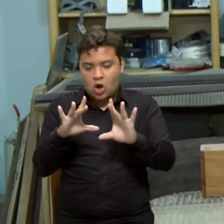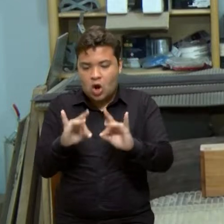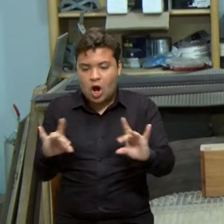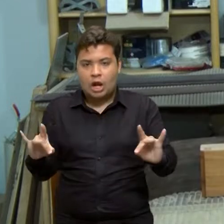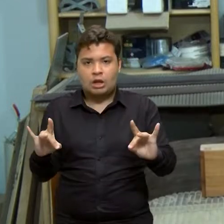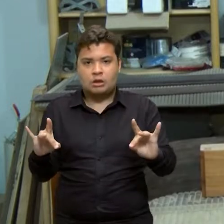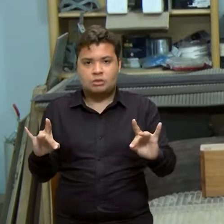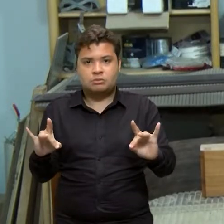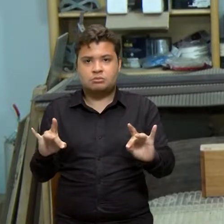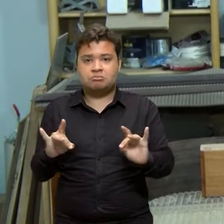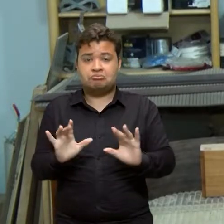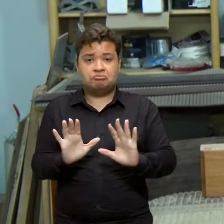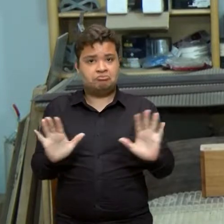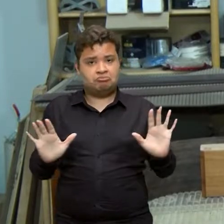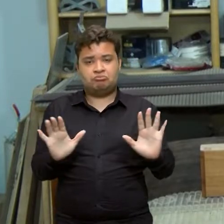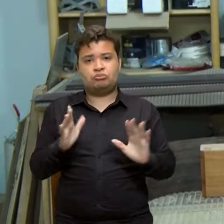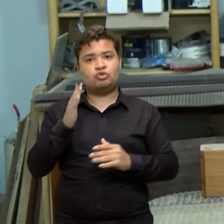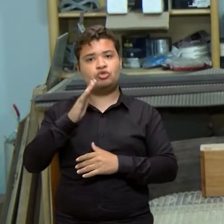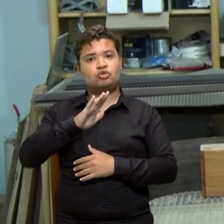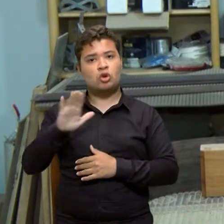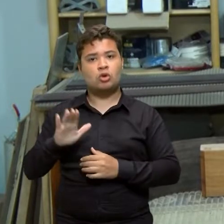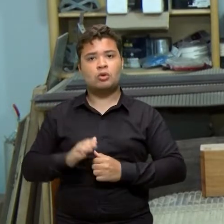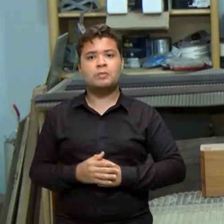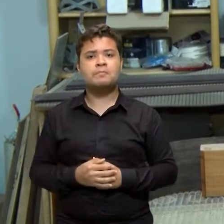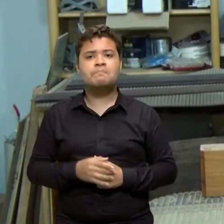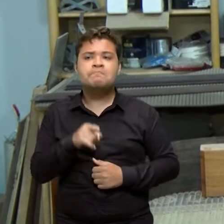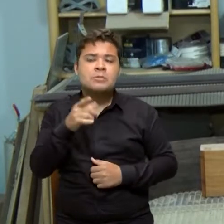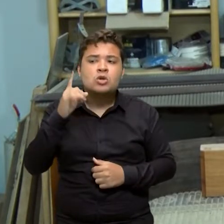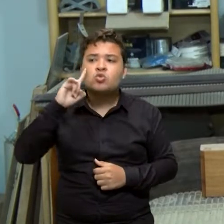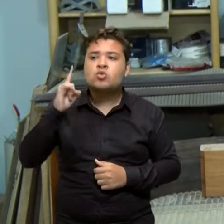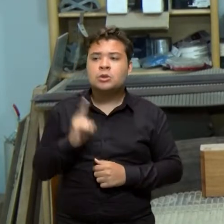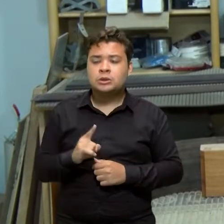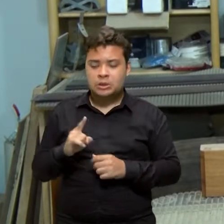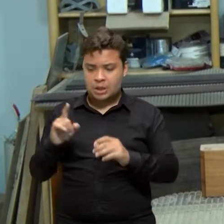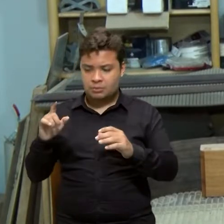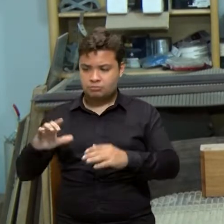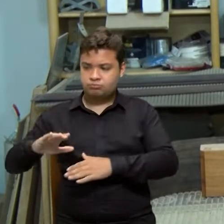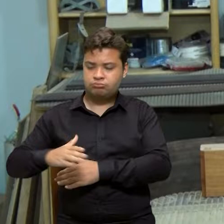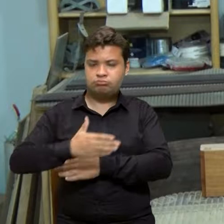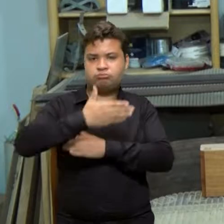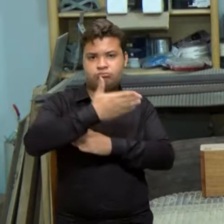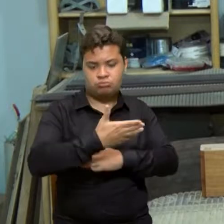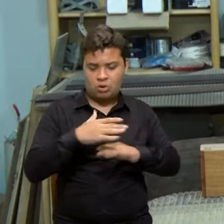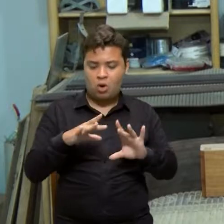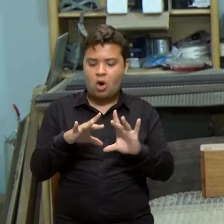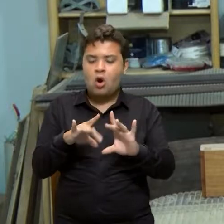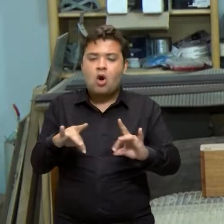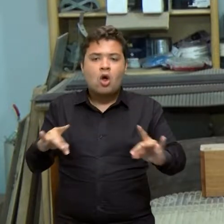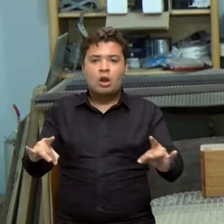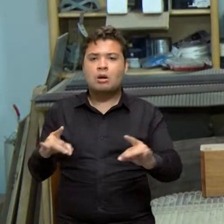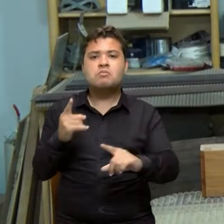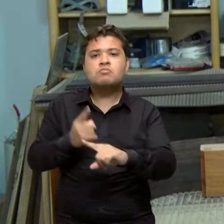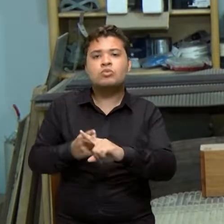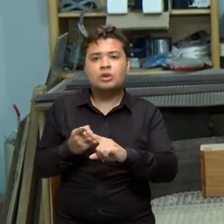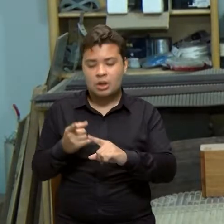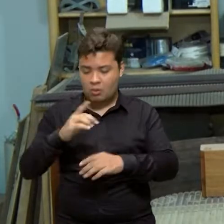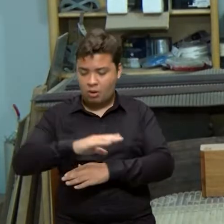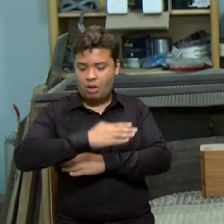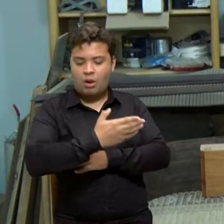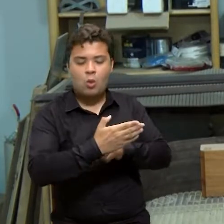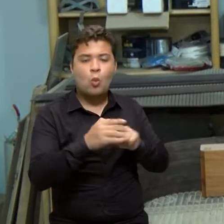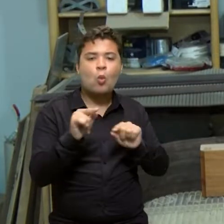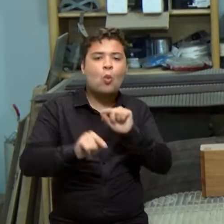Ele vai ser treinado para colar essa peça. E ele não vai entender por que ou para que, qual a função